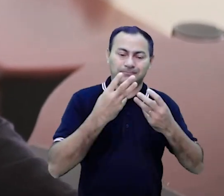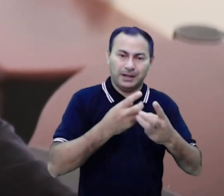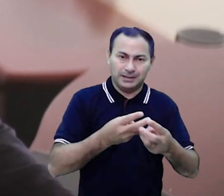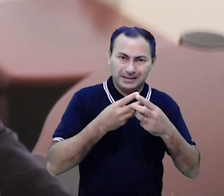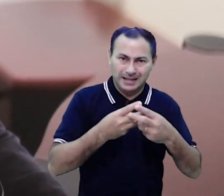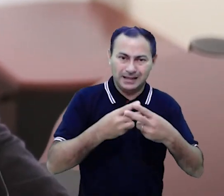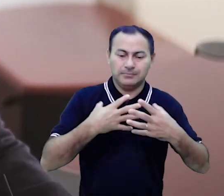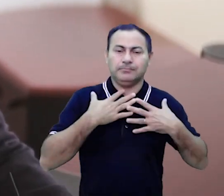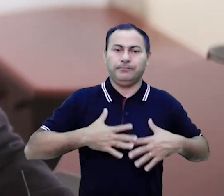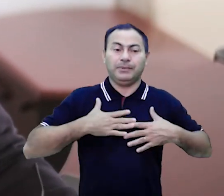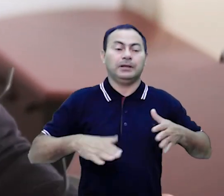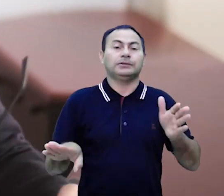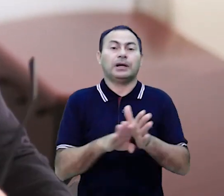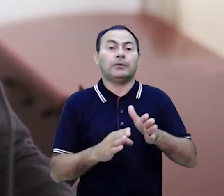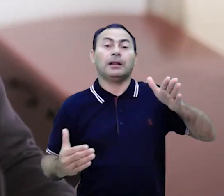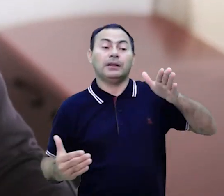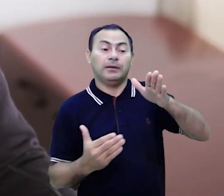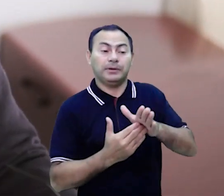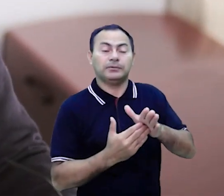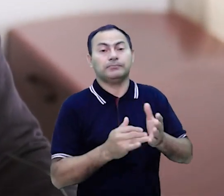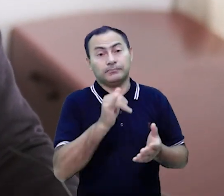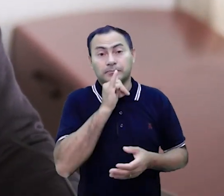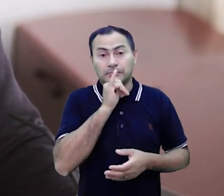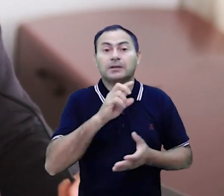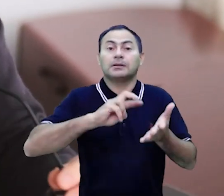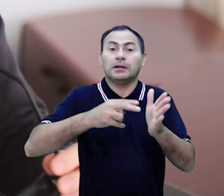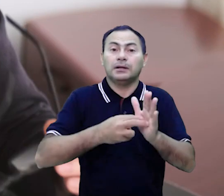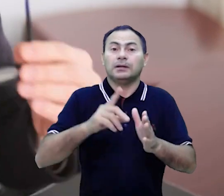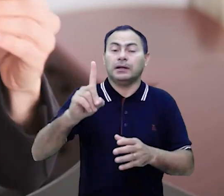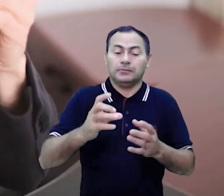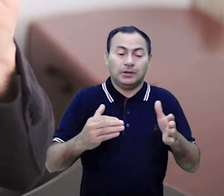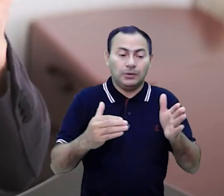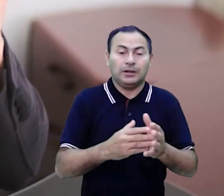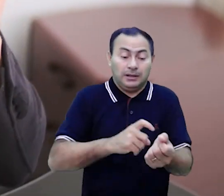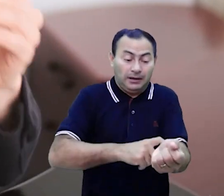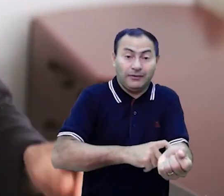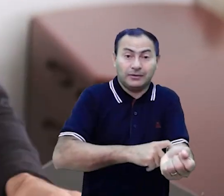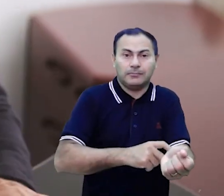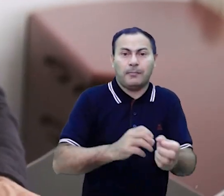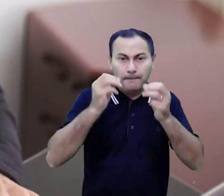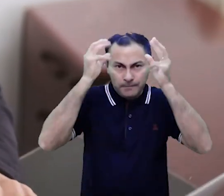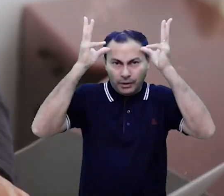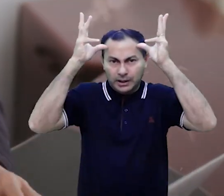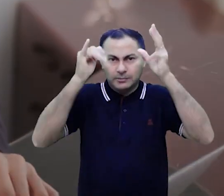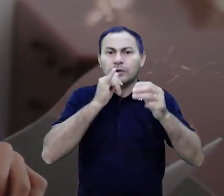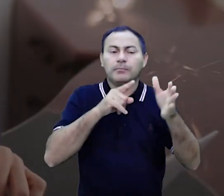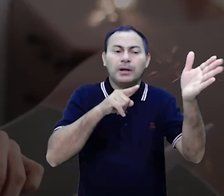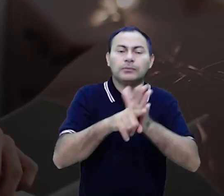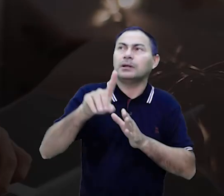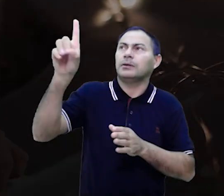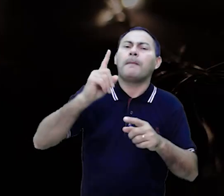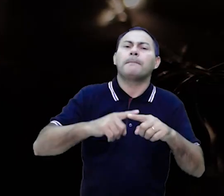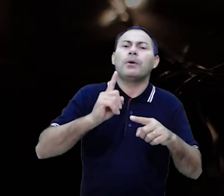assim. Eles chegaram ao limite. Eles são exemplos do que significa ter um esgotamento nervoso. Moisés, por